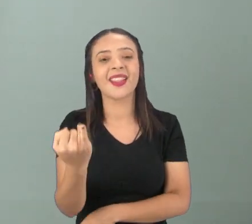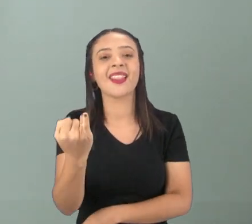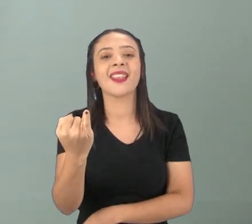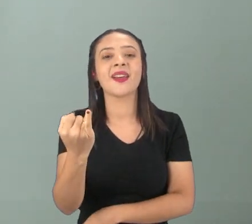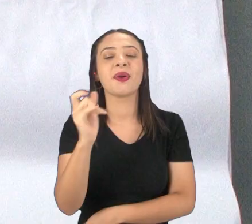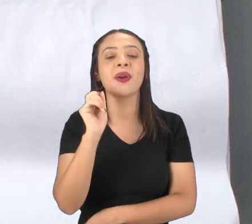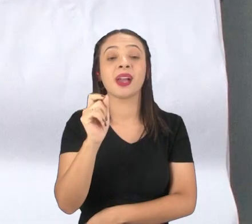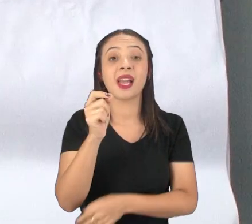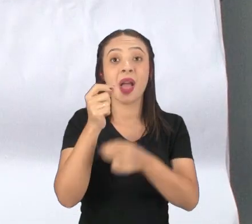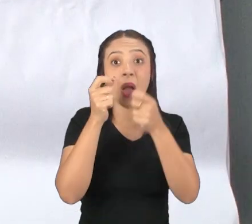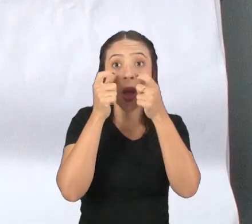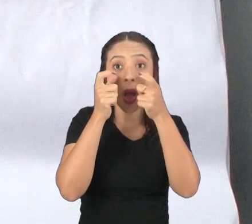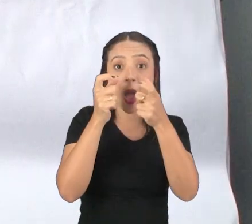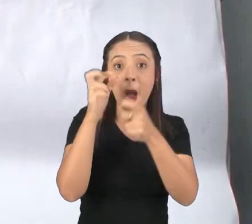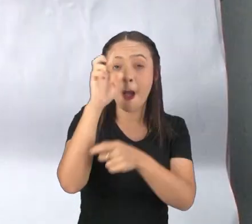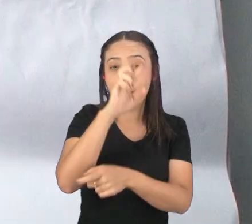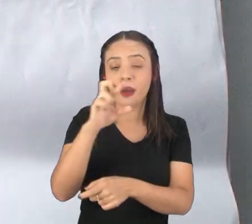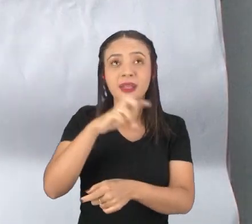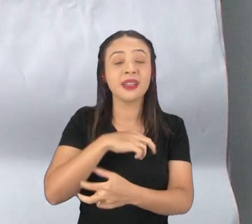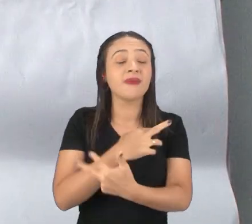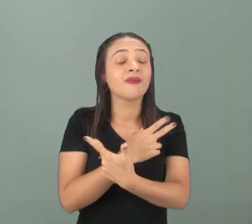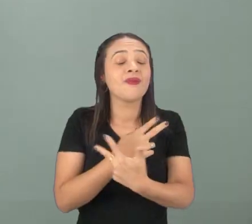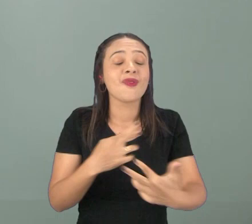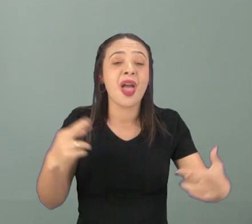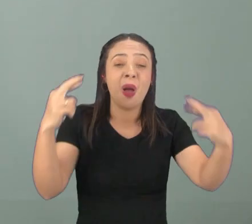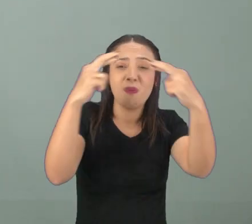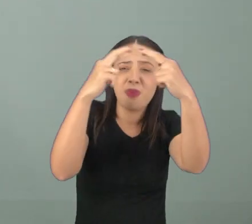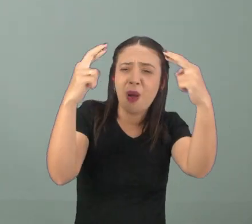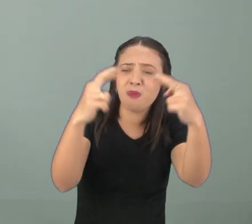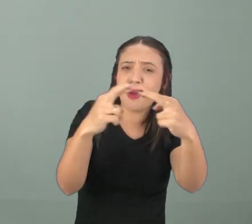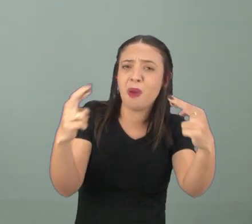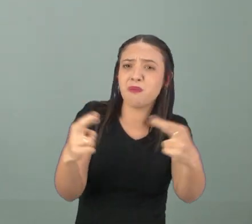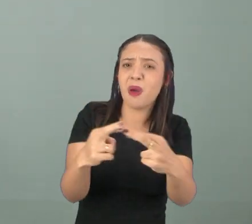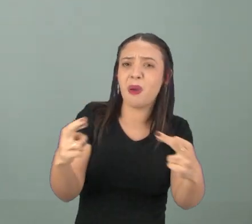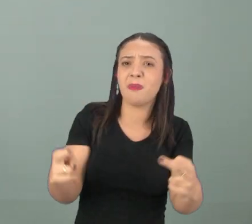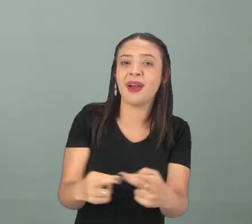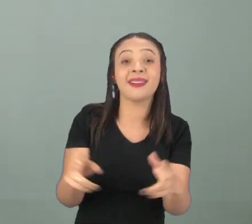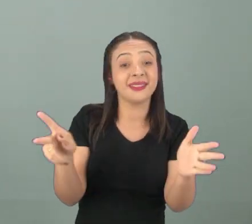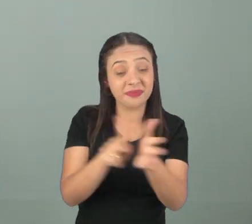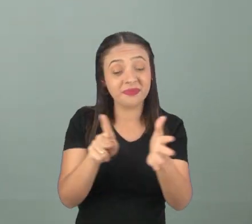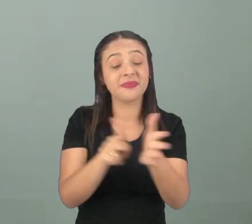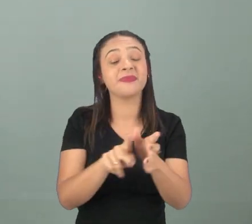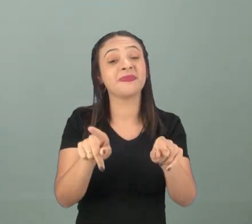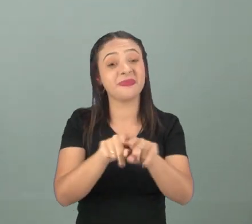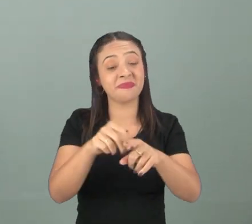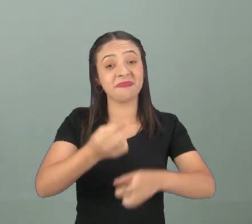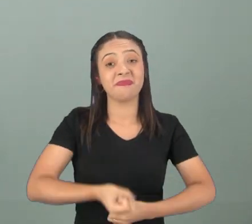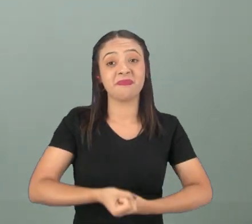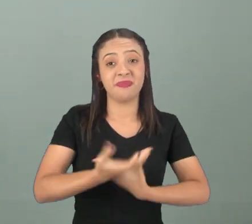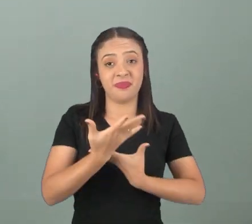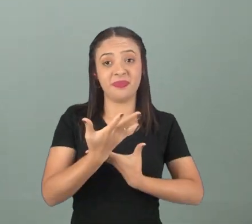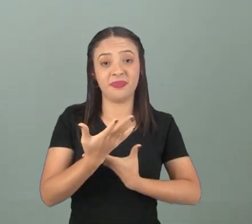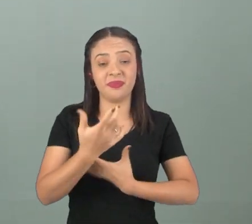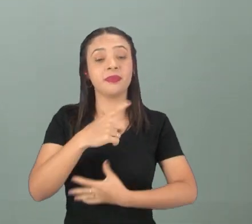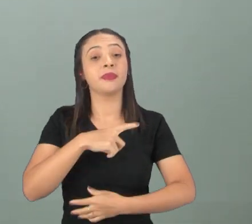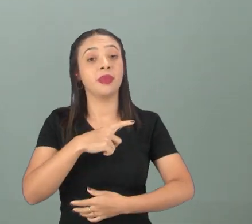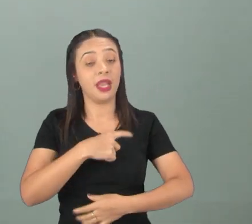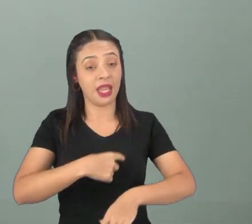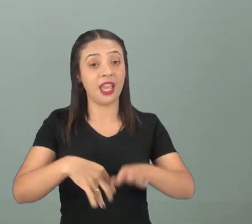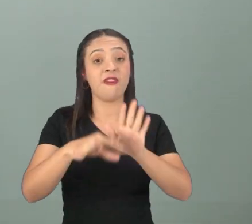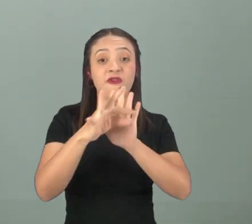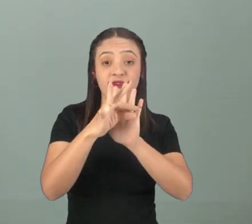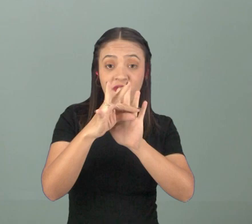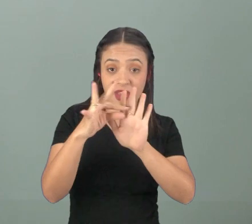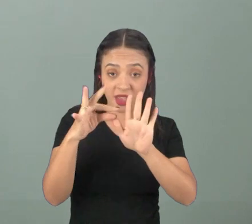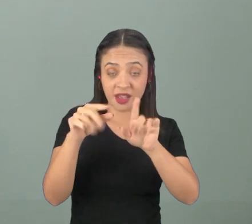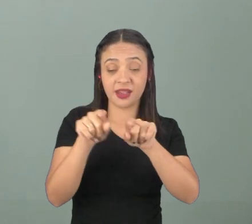tem muitas rimas, tá? Lembra que rima faz parte de um poema, tá? Não só é composto de versos e estrofes,